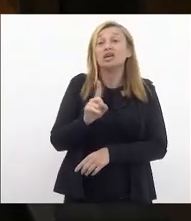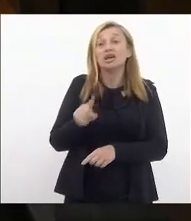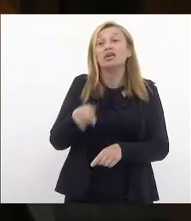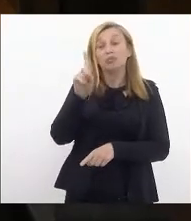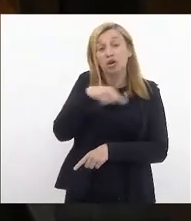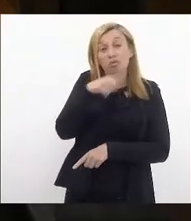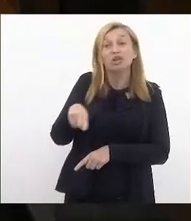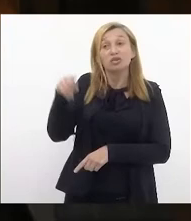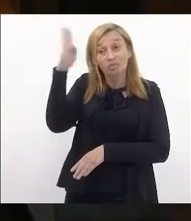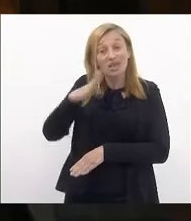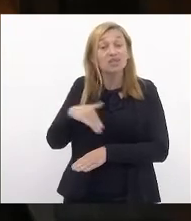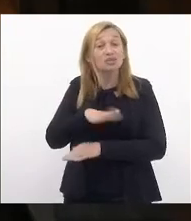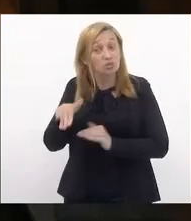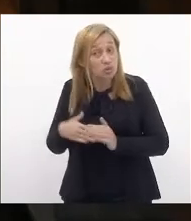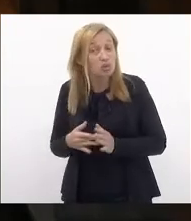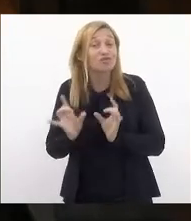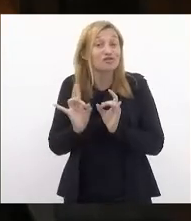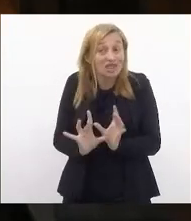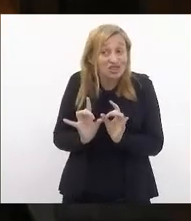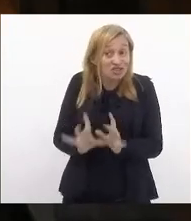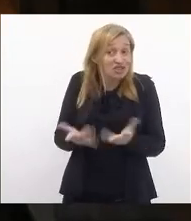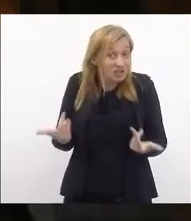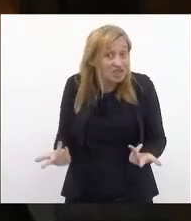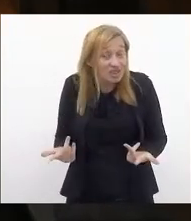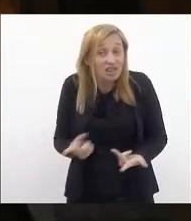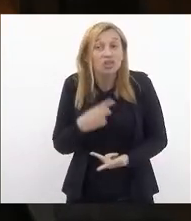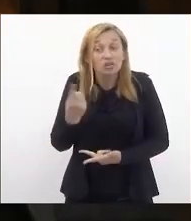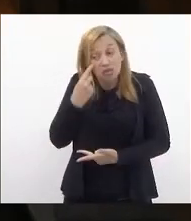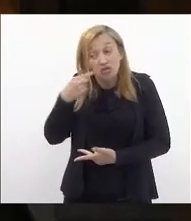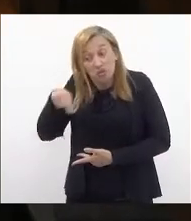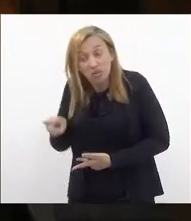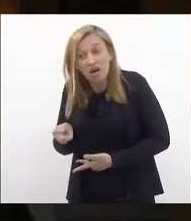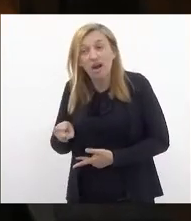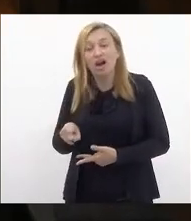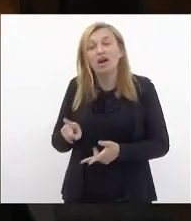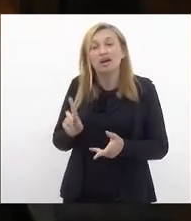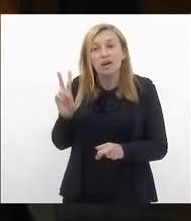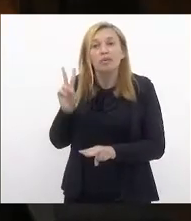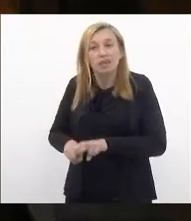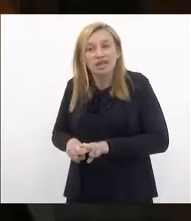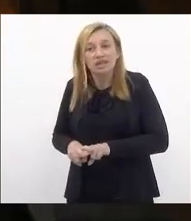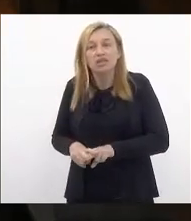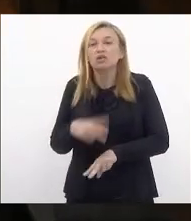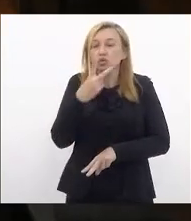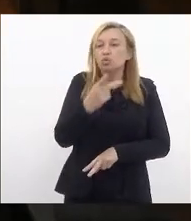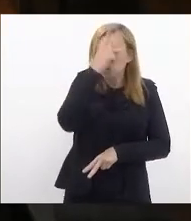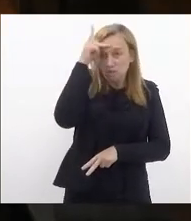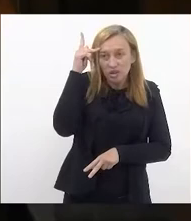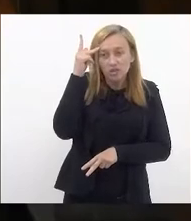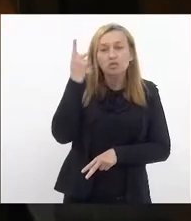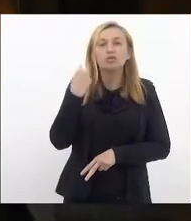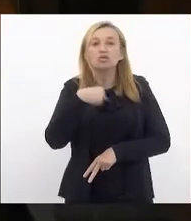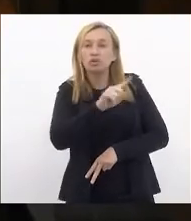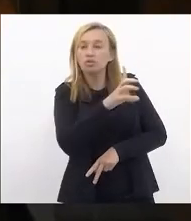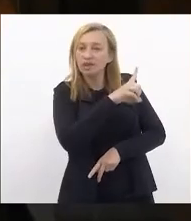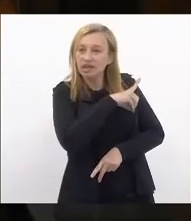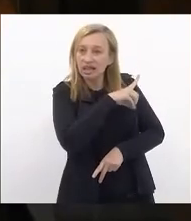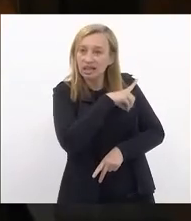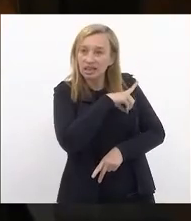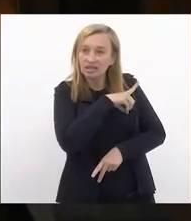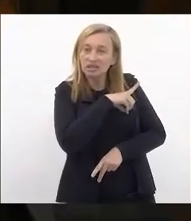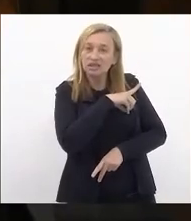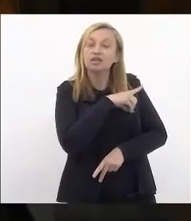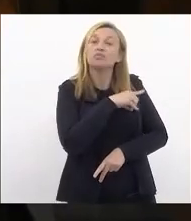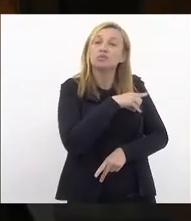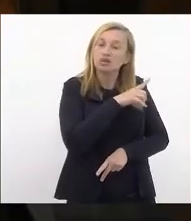no Brasil inteiro sendo vendida e nós fomos lá fizemos a apreensão duas pessoas foram para a delegacia prestar